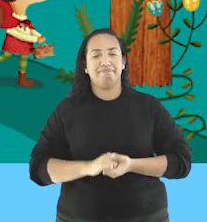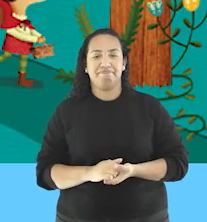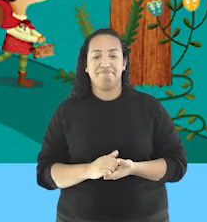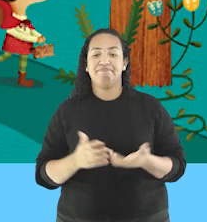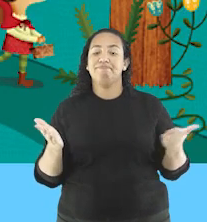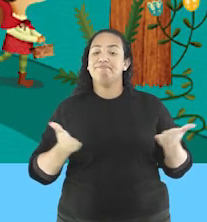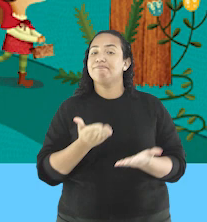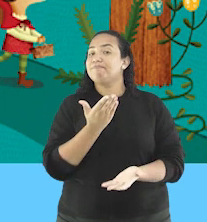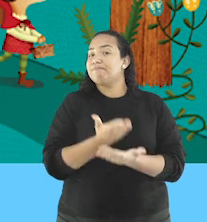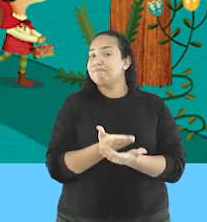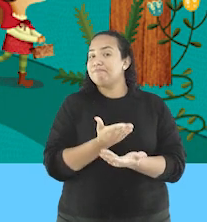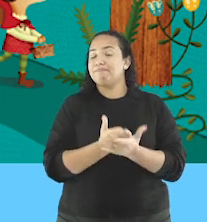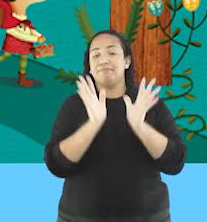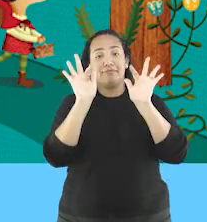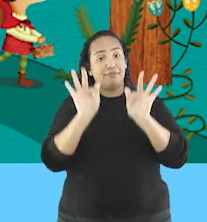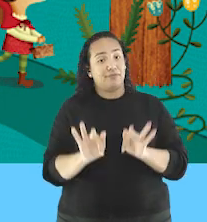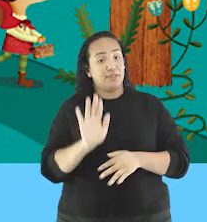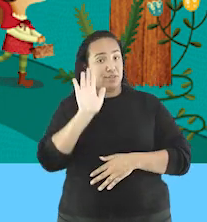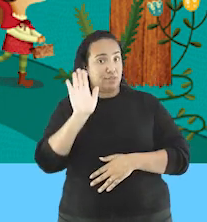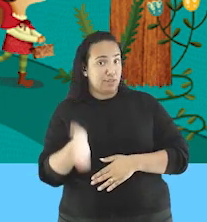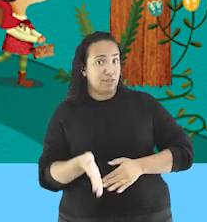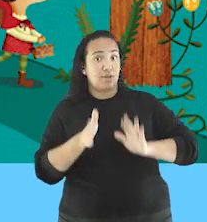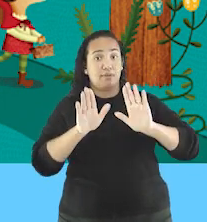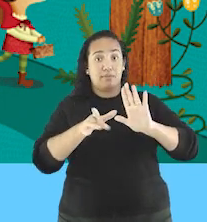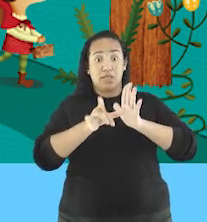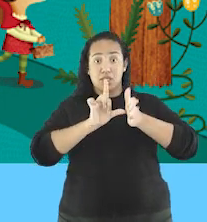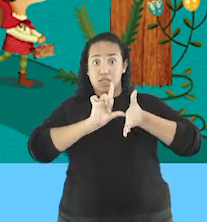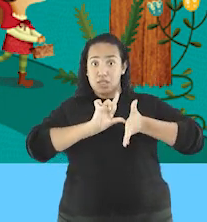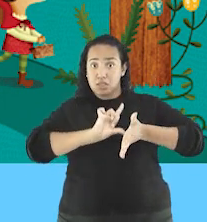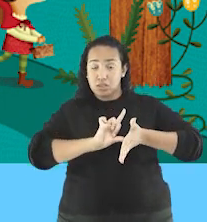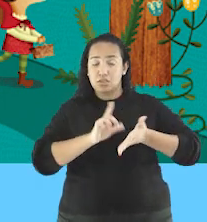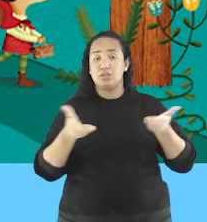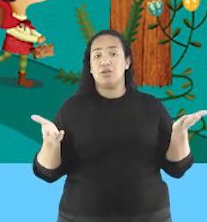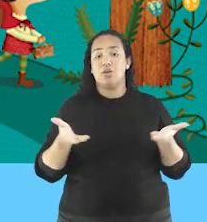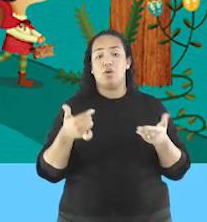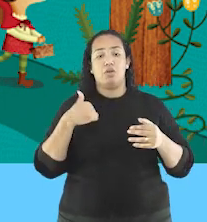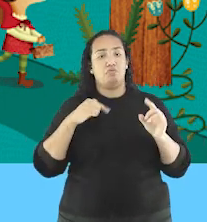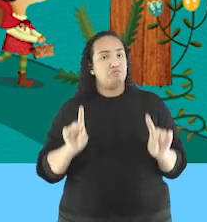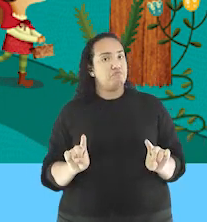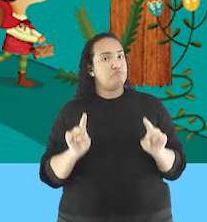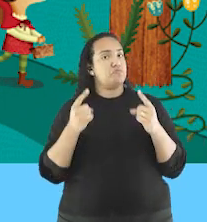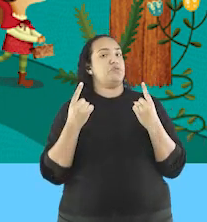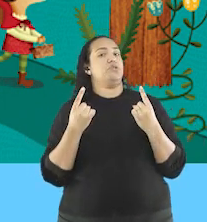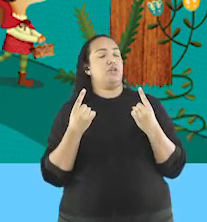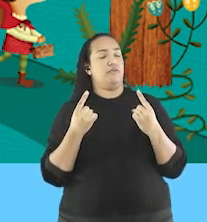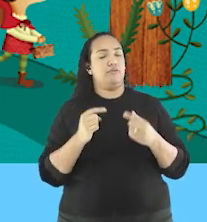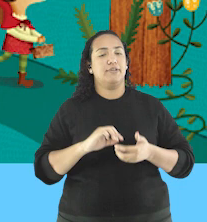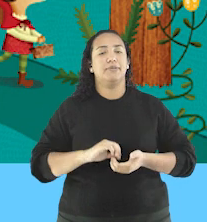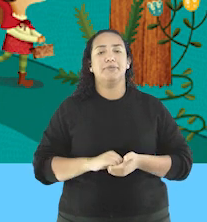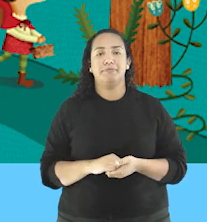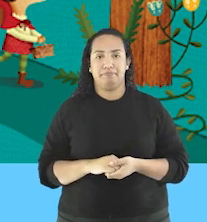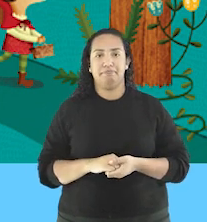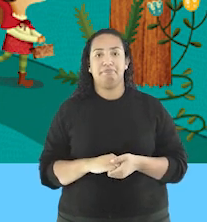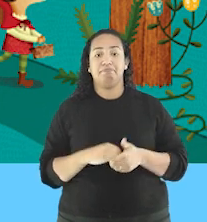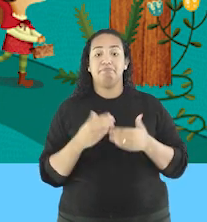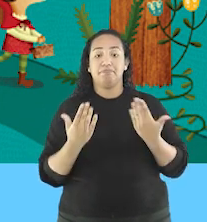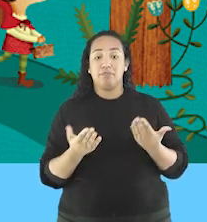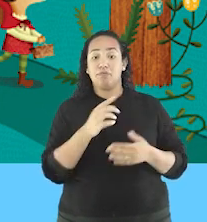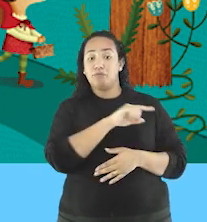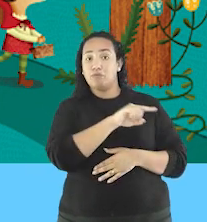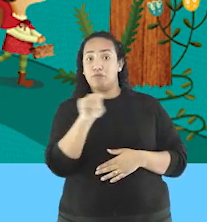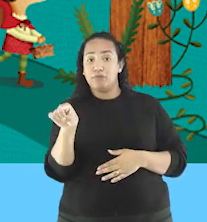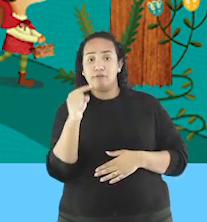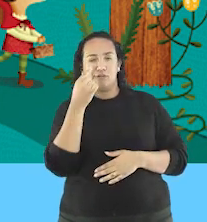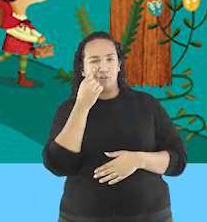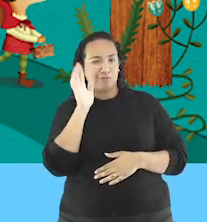aula está chegando ao fim, mas antes de nos despedirmos, vou deixar um desafio para vocês. Como vocês